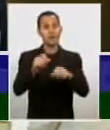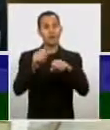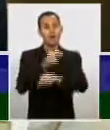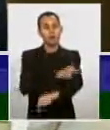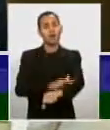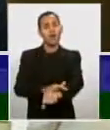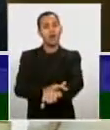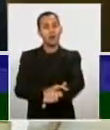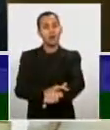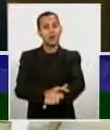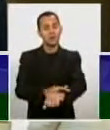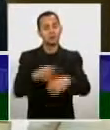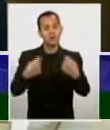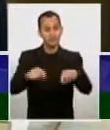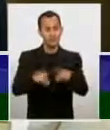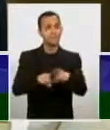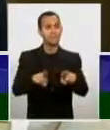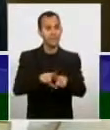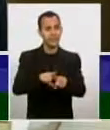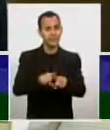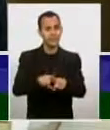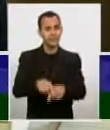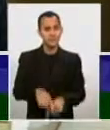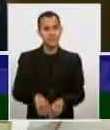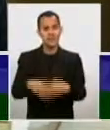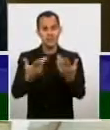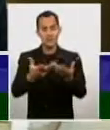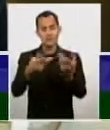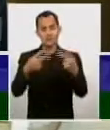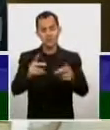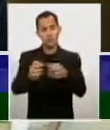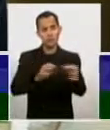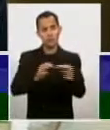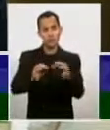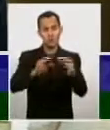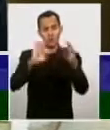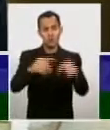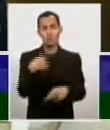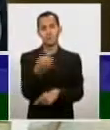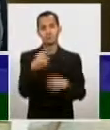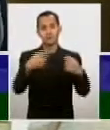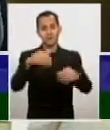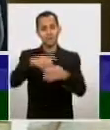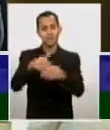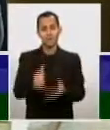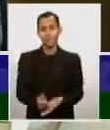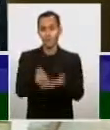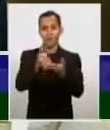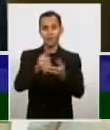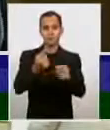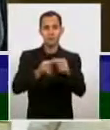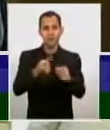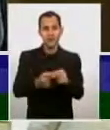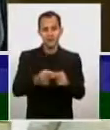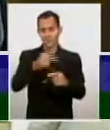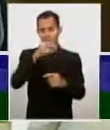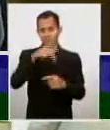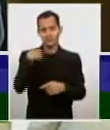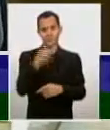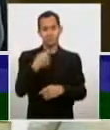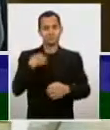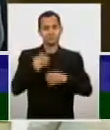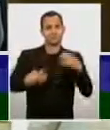educação também. E esse é um projeto que todos nós temos que votar favorável, que incomoda todos